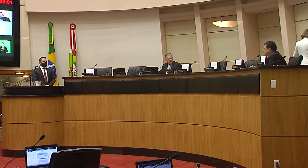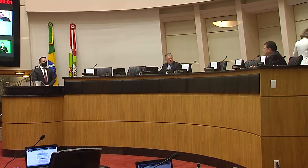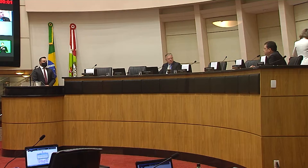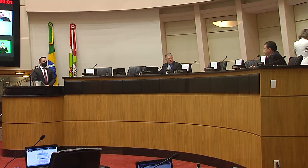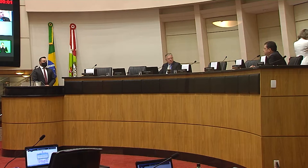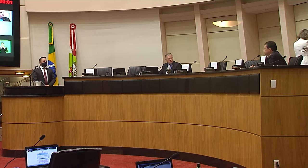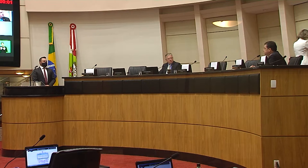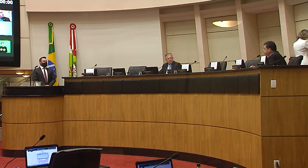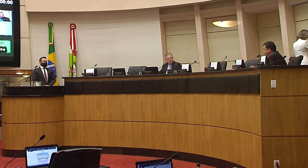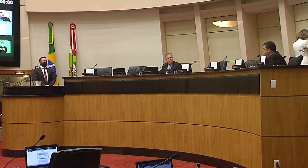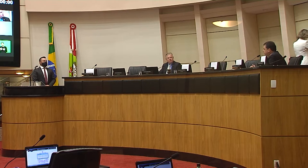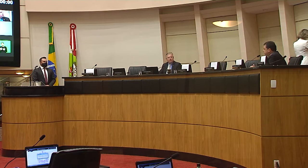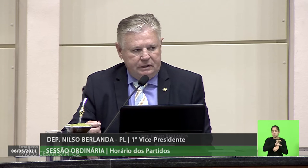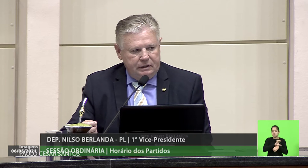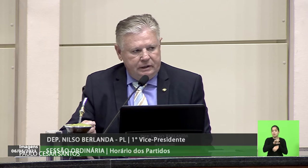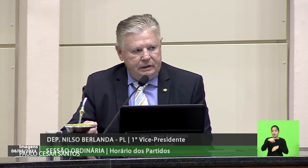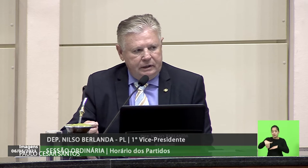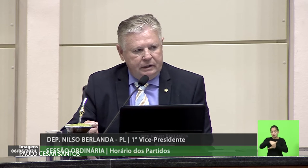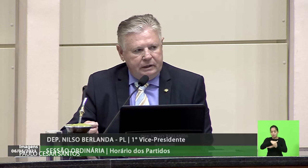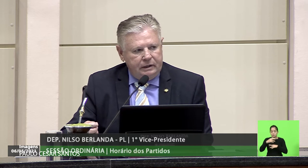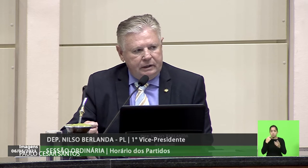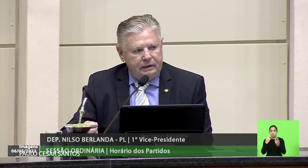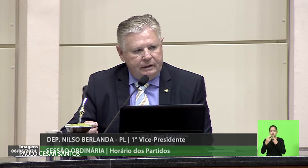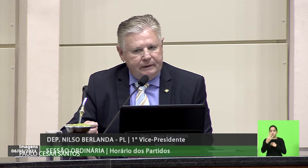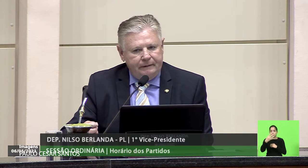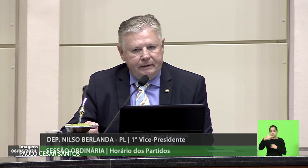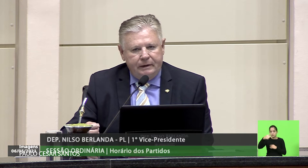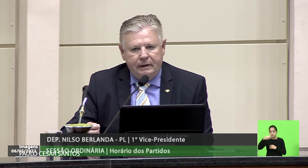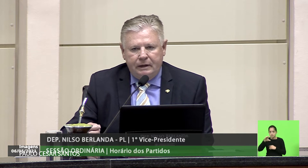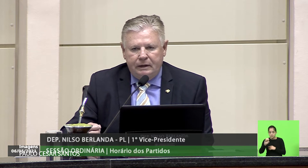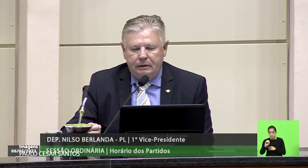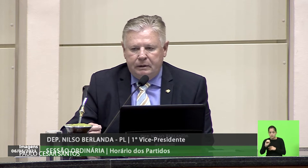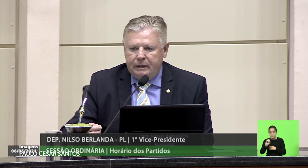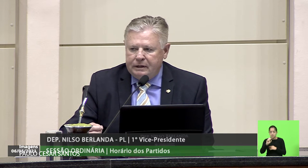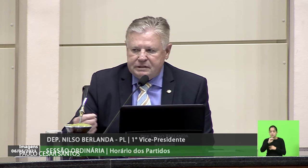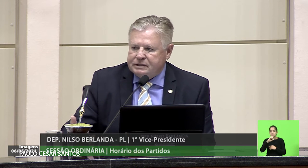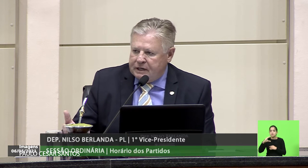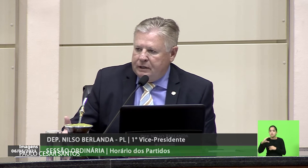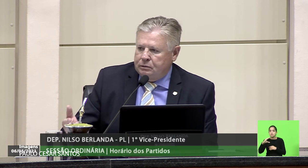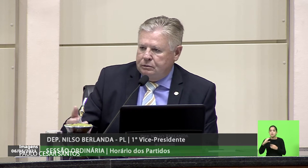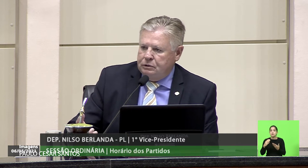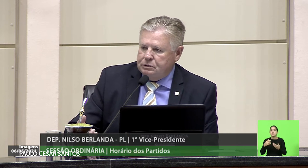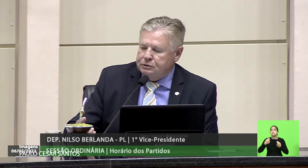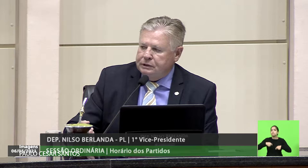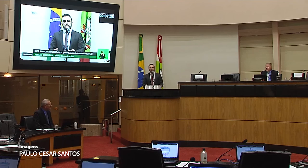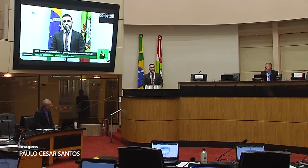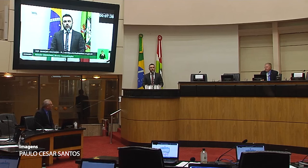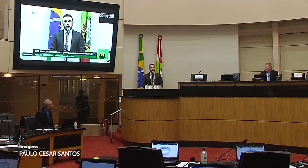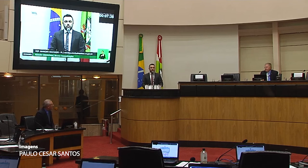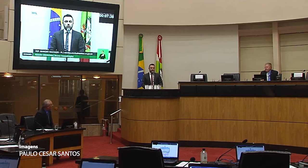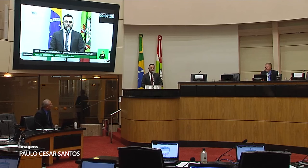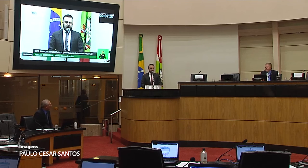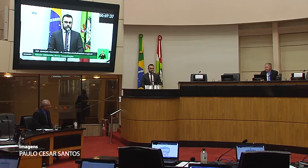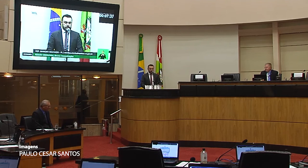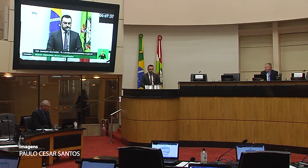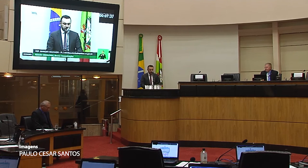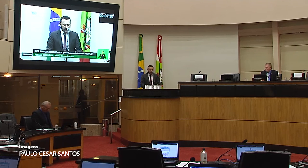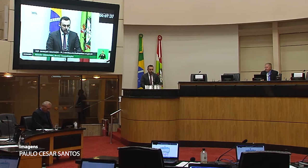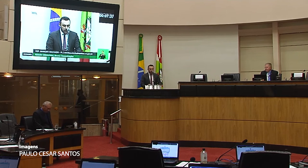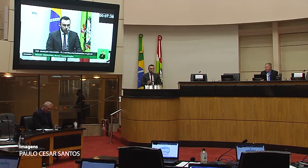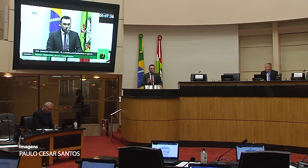o deputado estadual Nilson Berlanda quer que o estado destina recursos arrecadados por meio de multas administrativas aplicadas